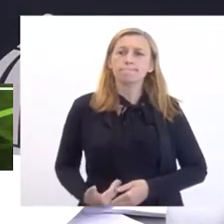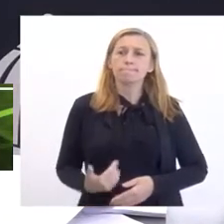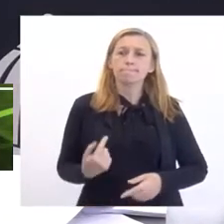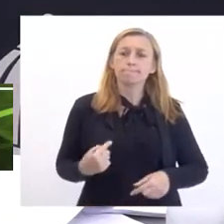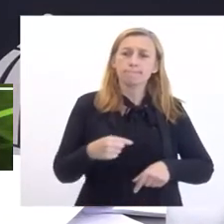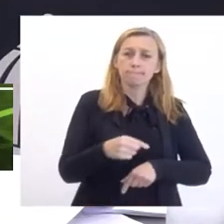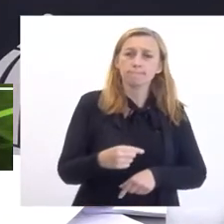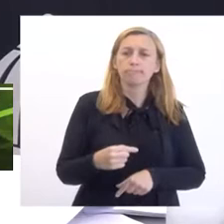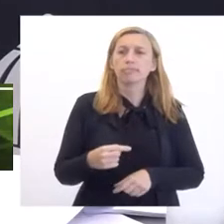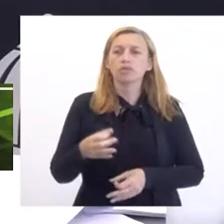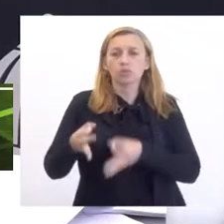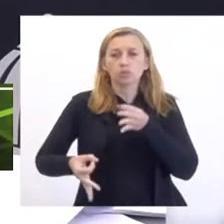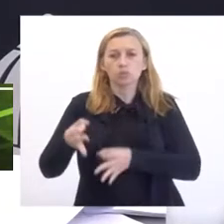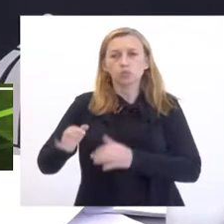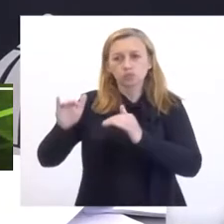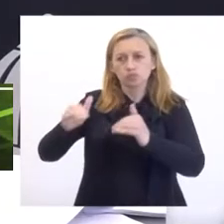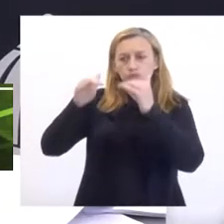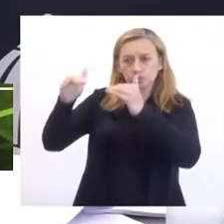Supremo também decidiu.